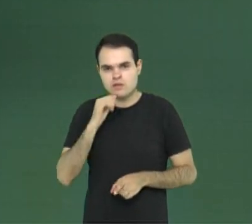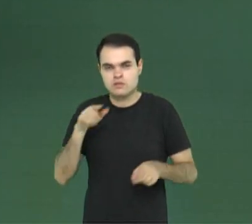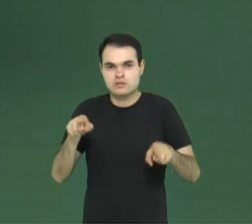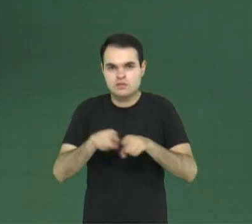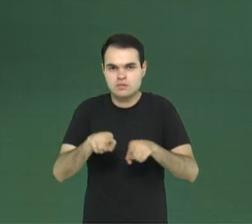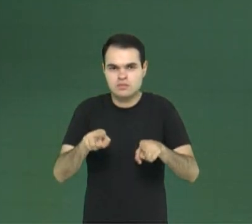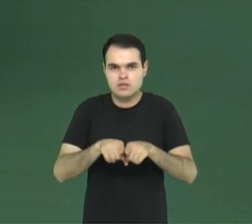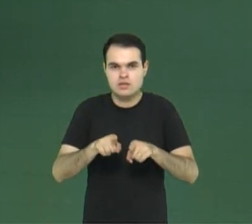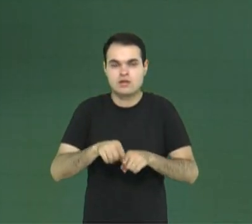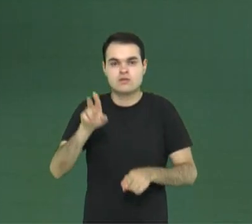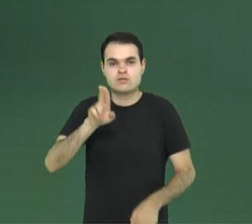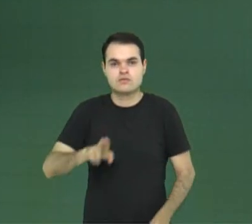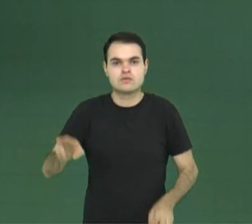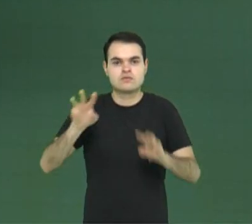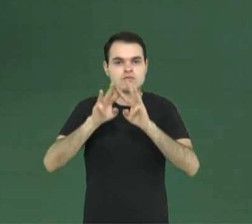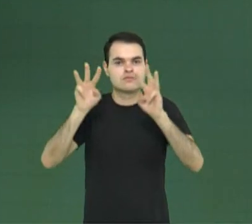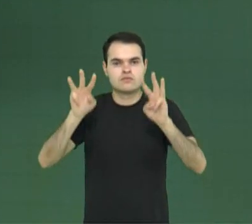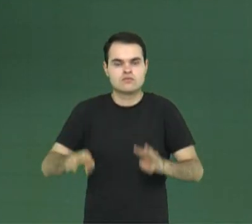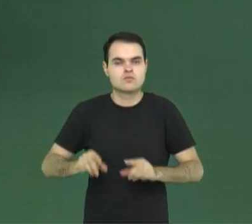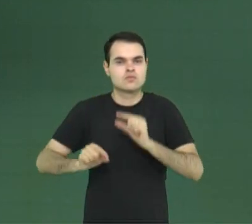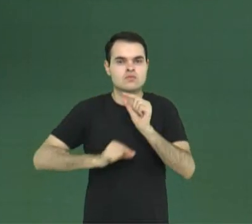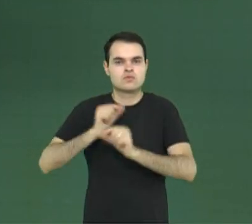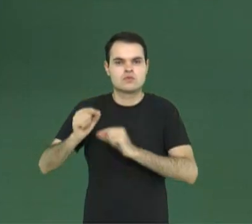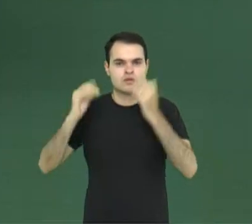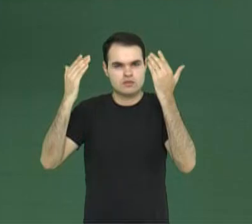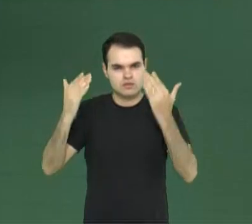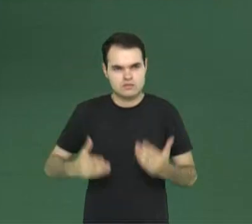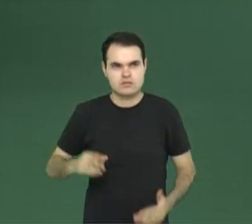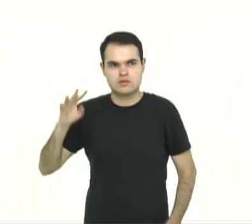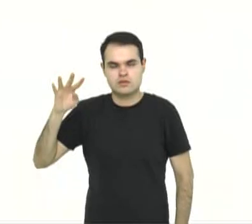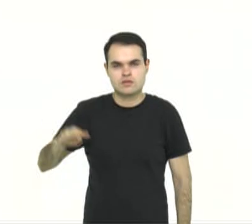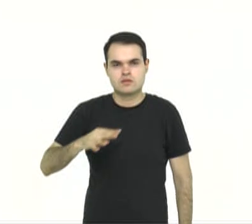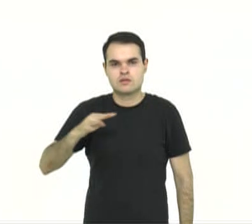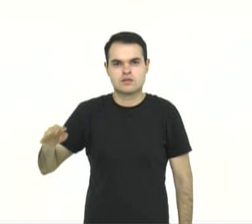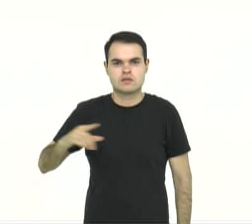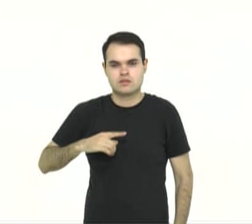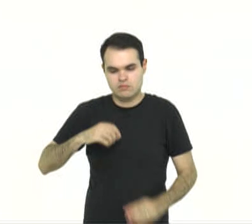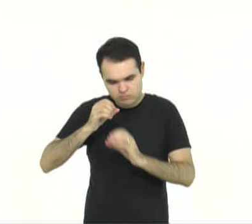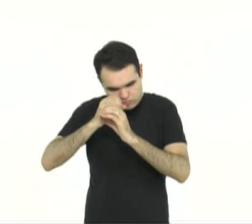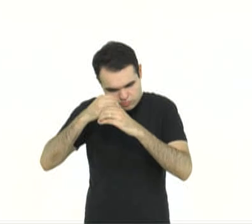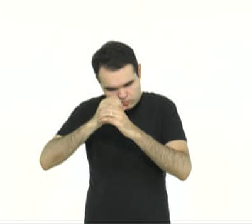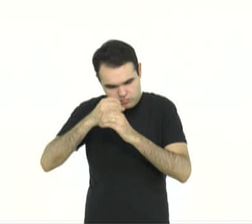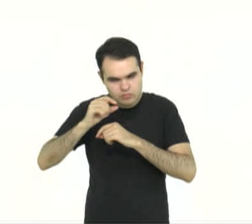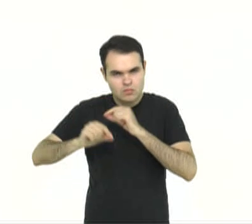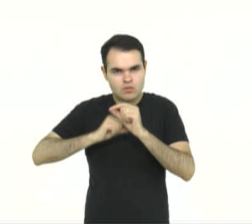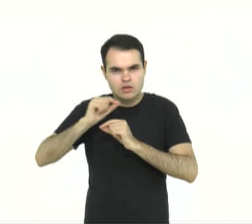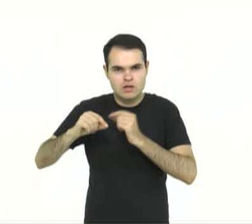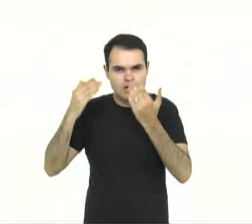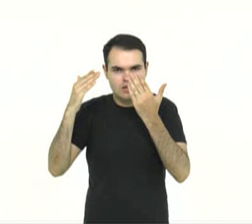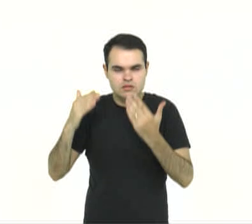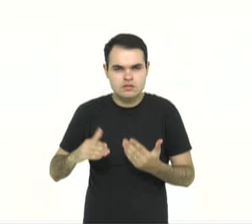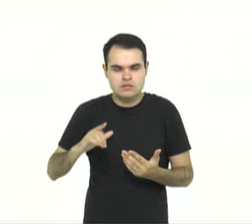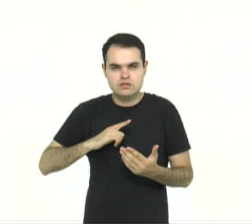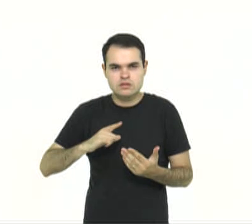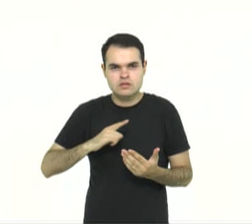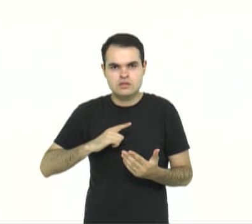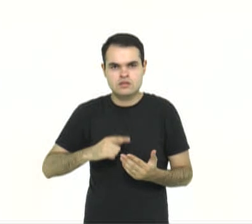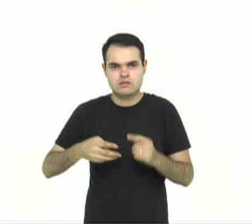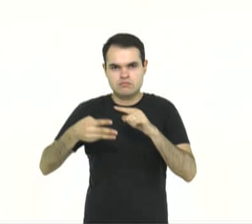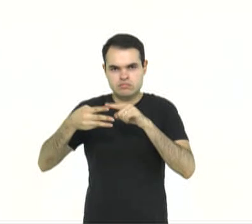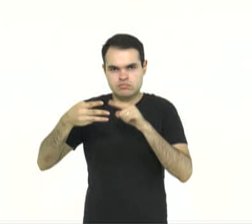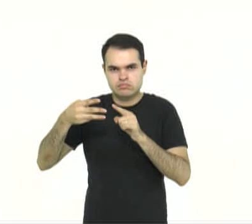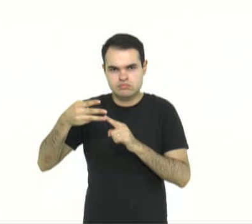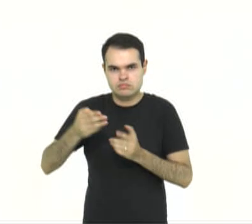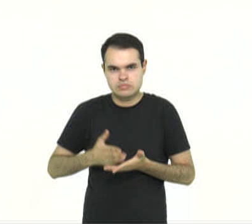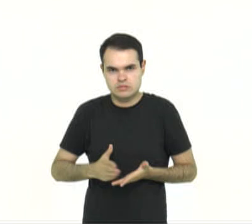do Paraná para a gente poder discutir uma tabelinha. Vamos lá? Um laboratório de análises clínicas avaliou a composição de 3 fluidos